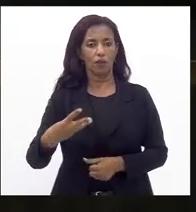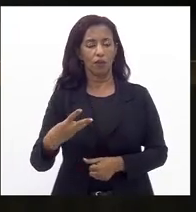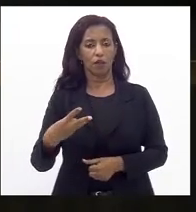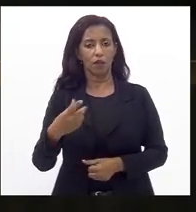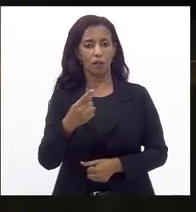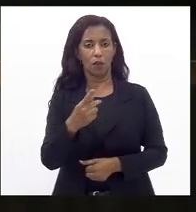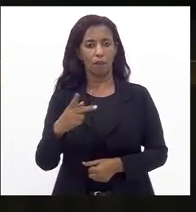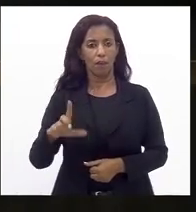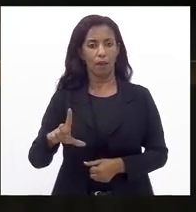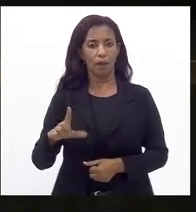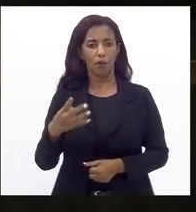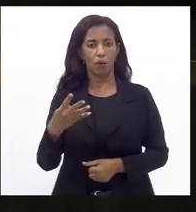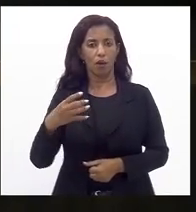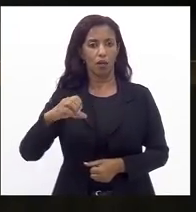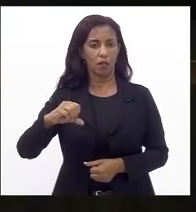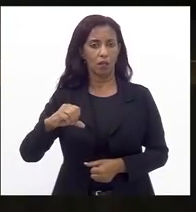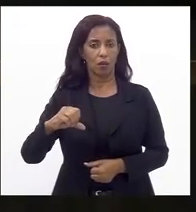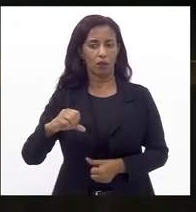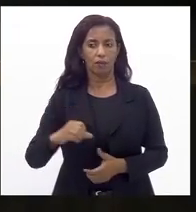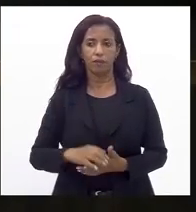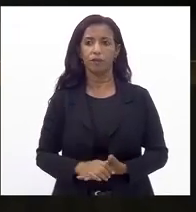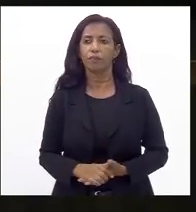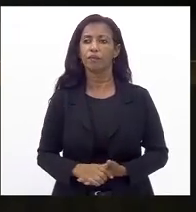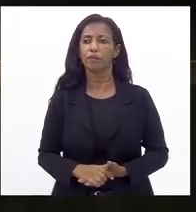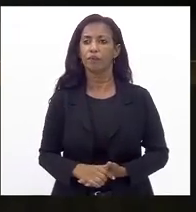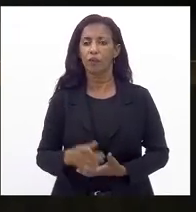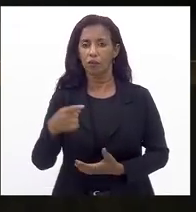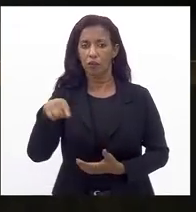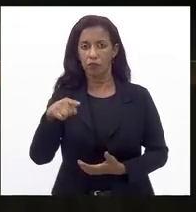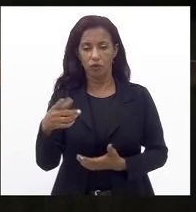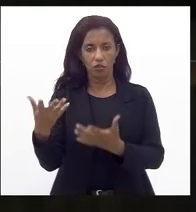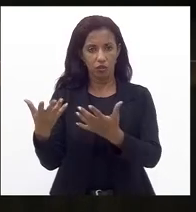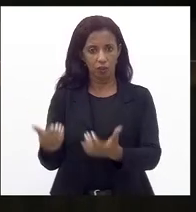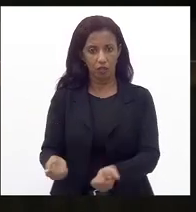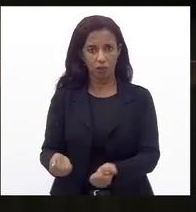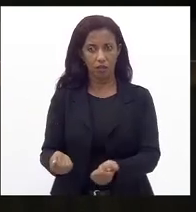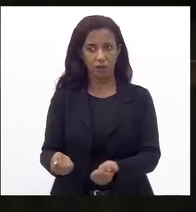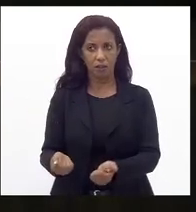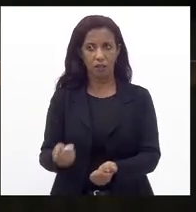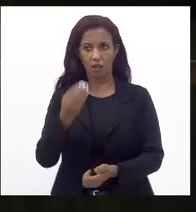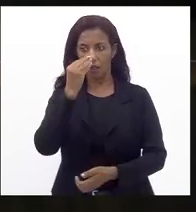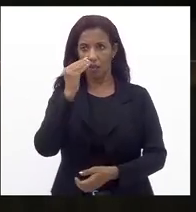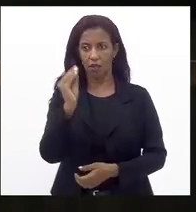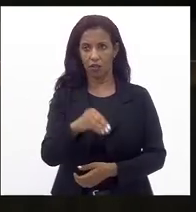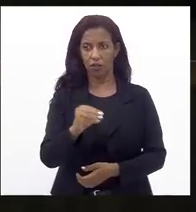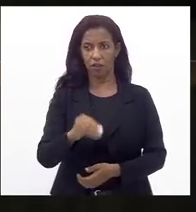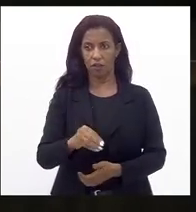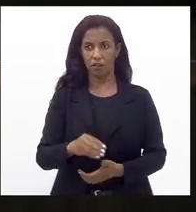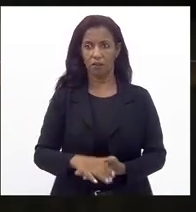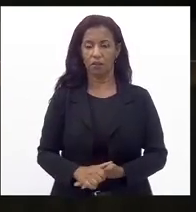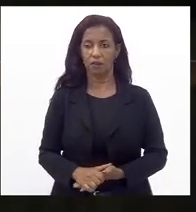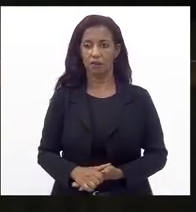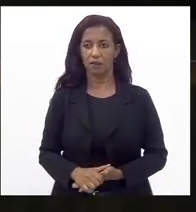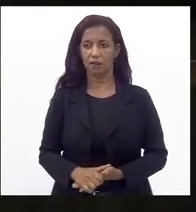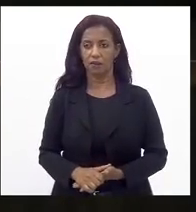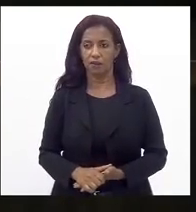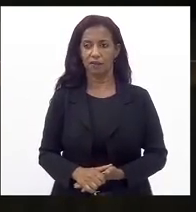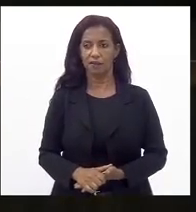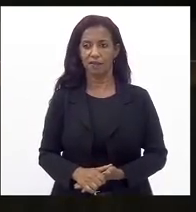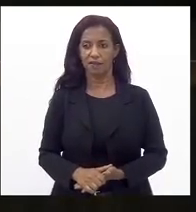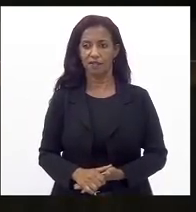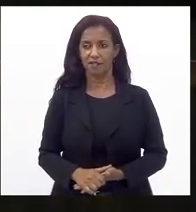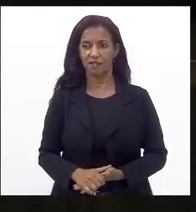ao projeto de lei 49/21 os seus que aprovam permaneçam Como estão rejeitada a perdão